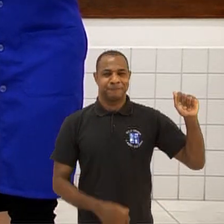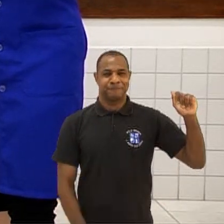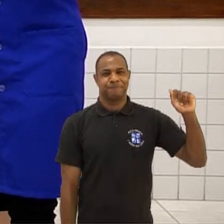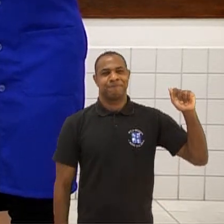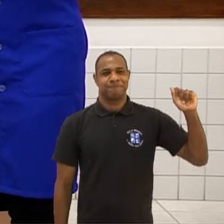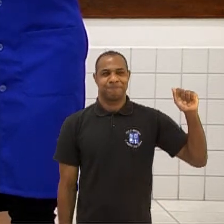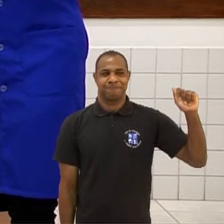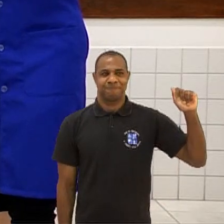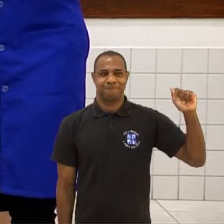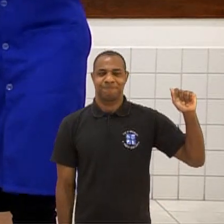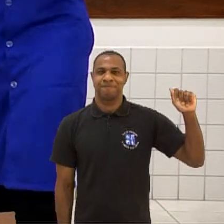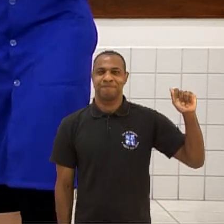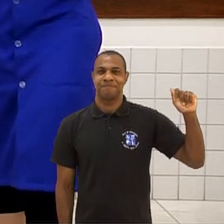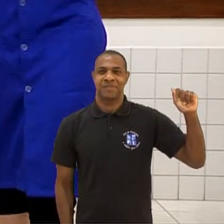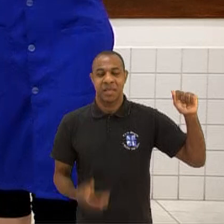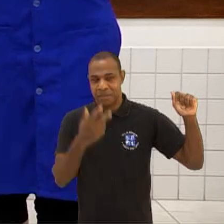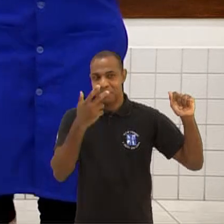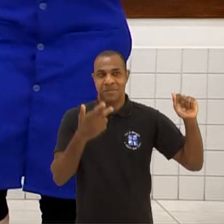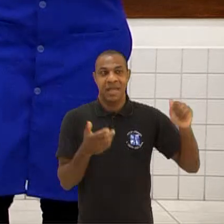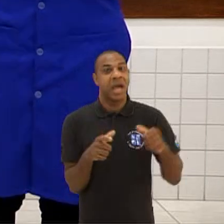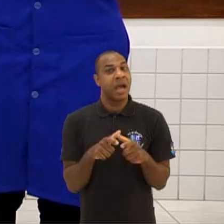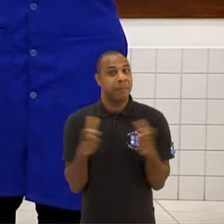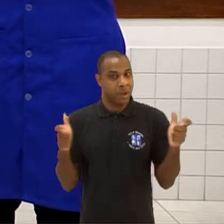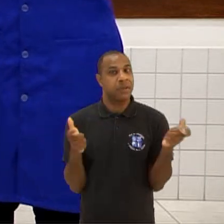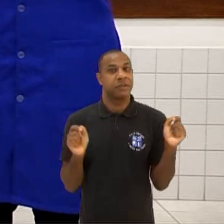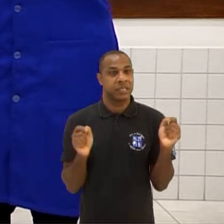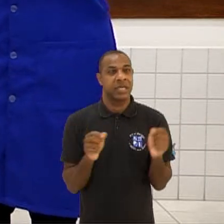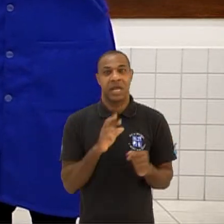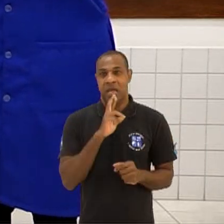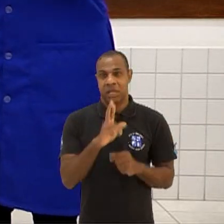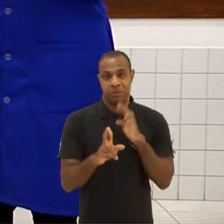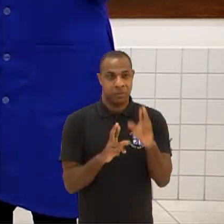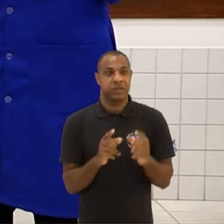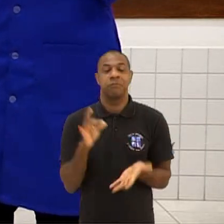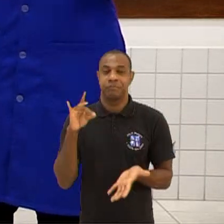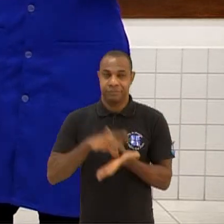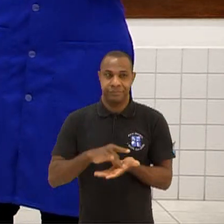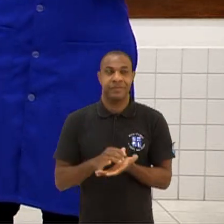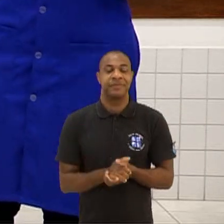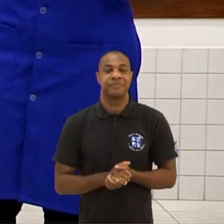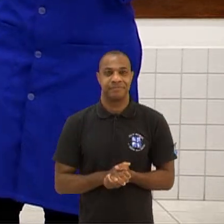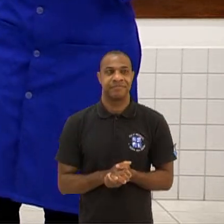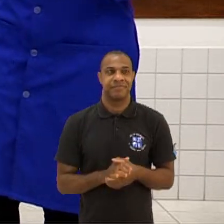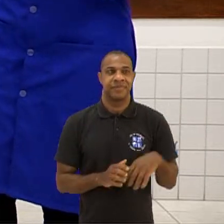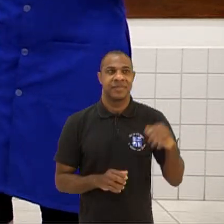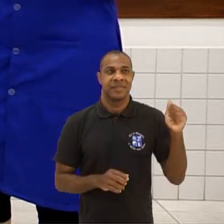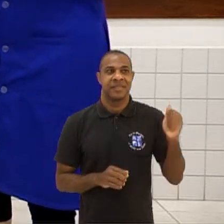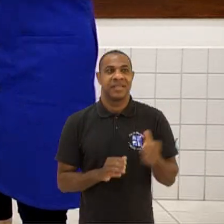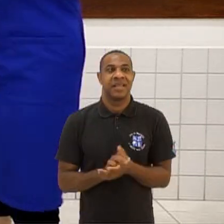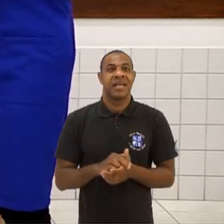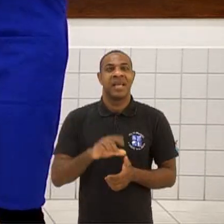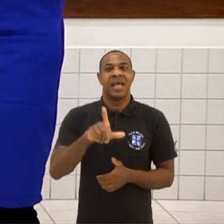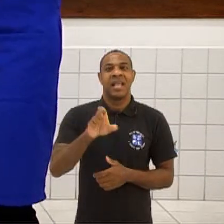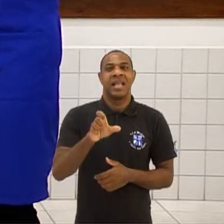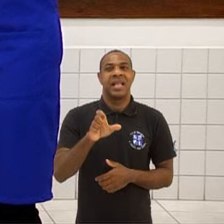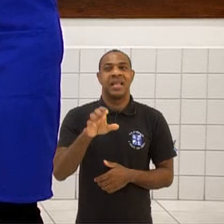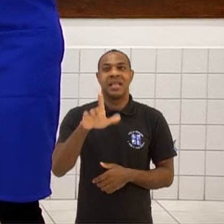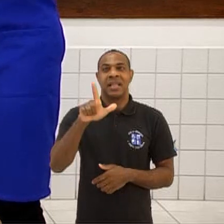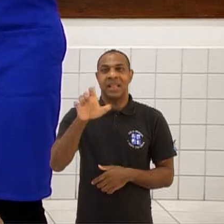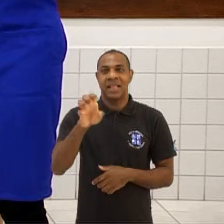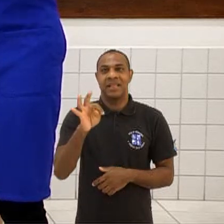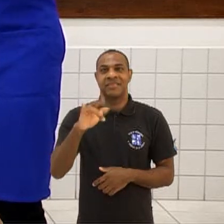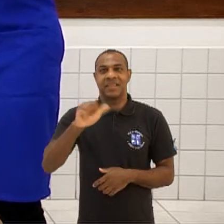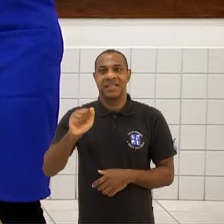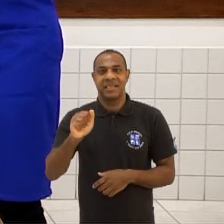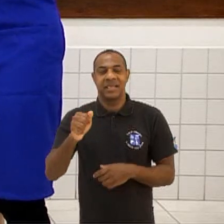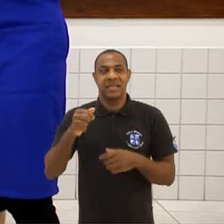respondeu aqui que é verdadeiro, né, Sueli? A maioria aqui que eu estava verificando que é verdadeiro, né? Letícia Caroline respondeu verdadeiro.